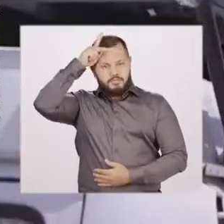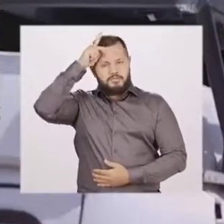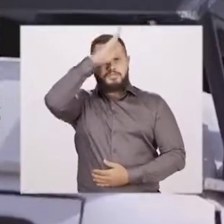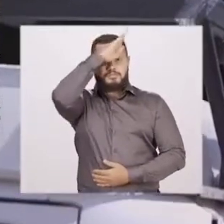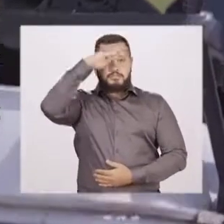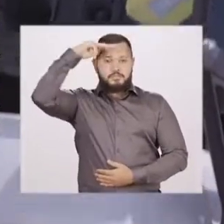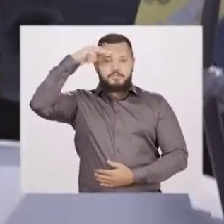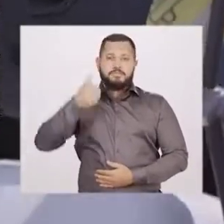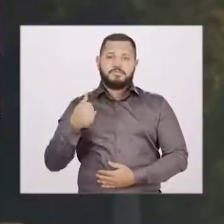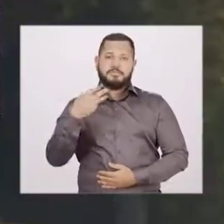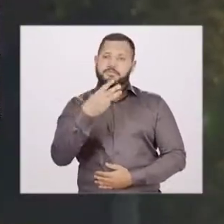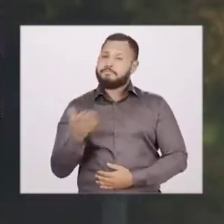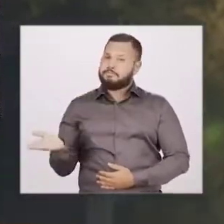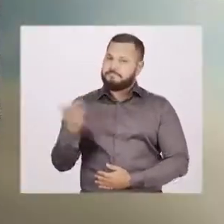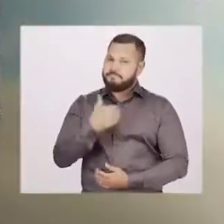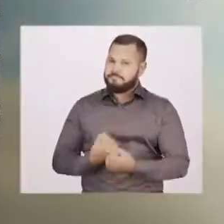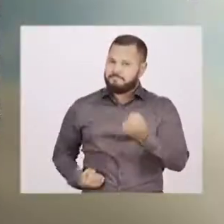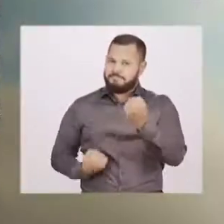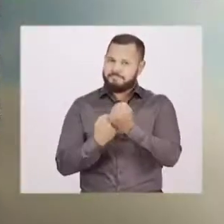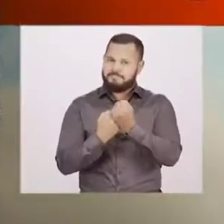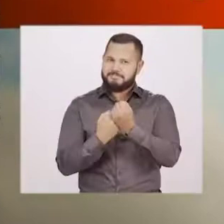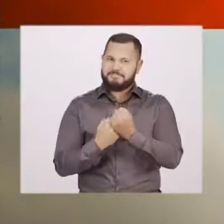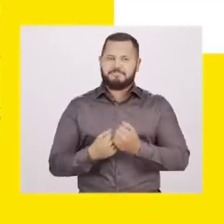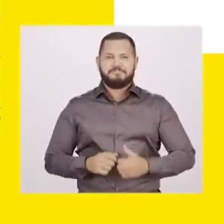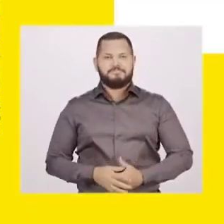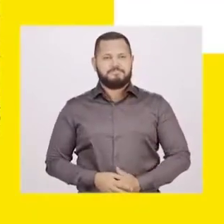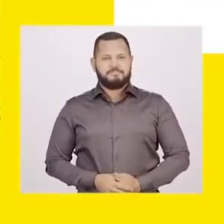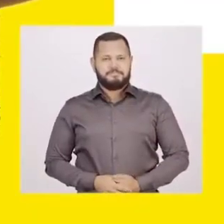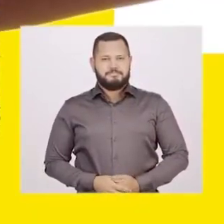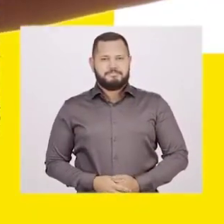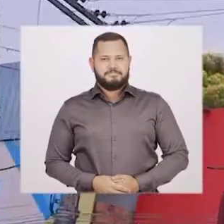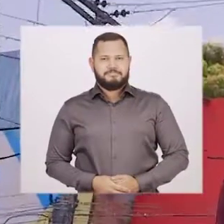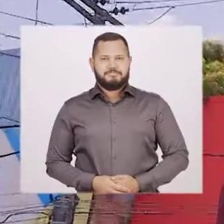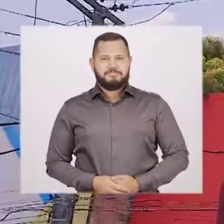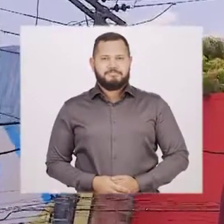13, prefeito, vamos combinar.